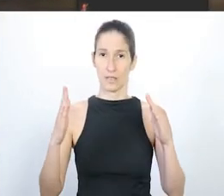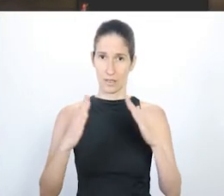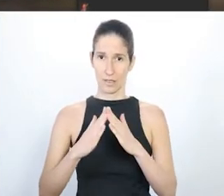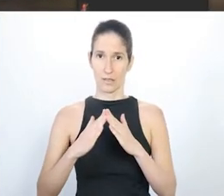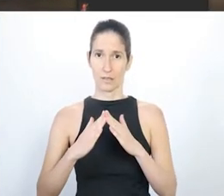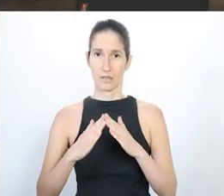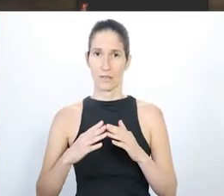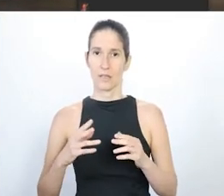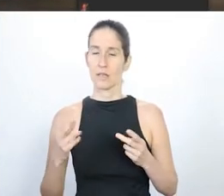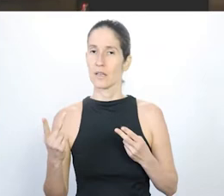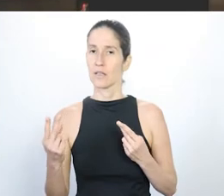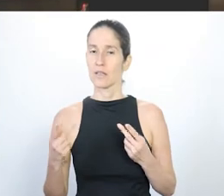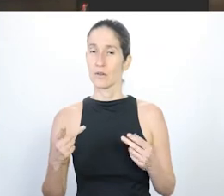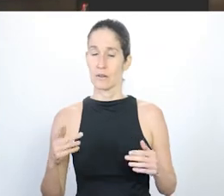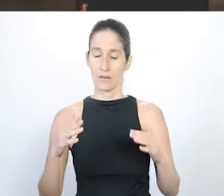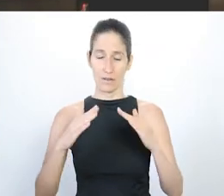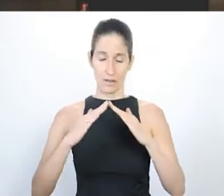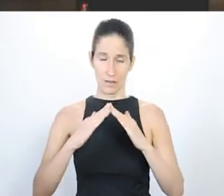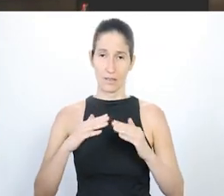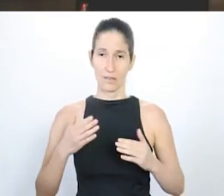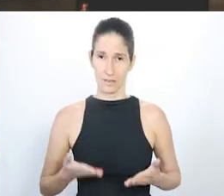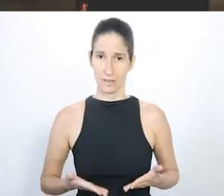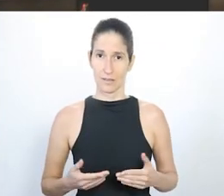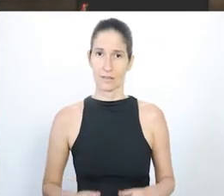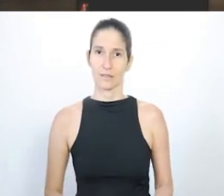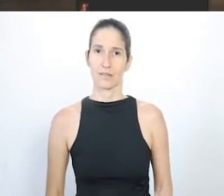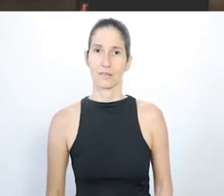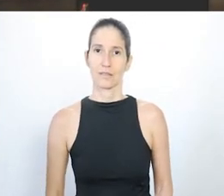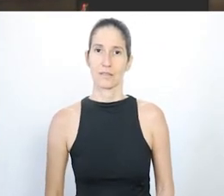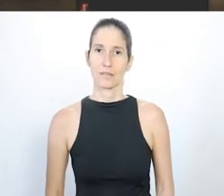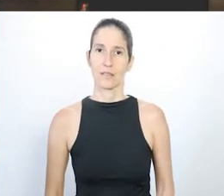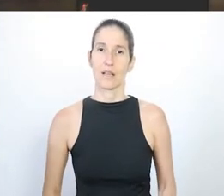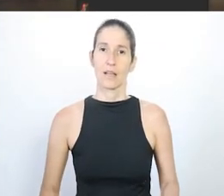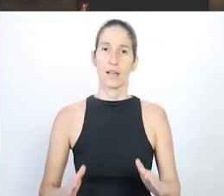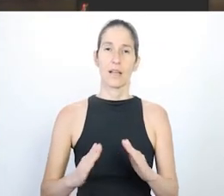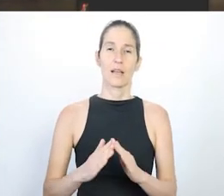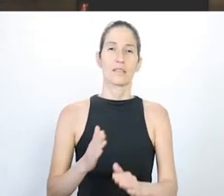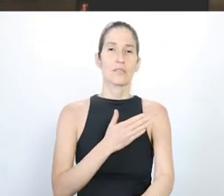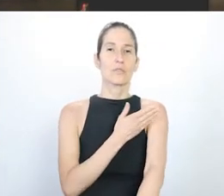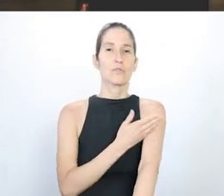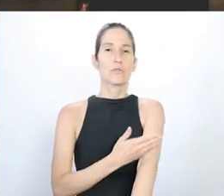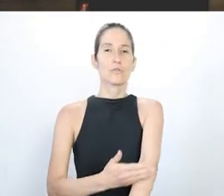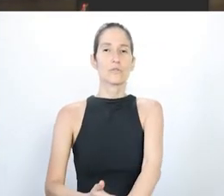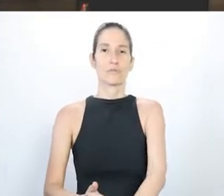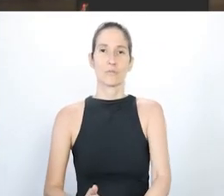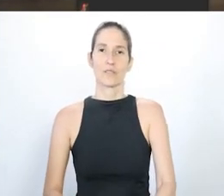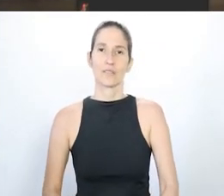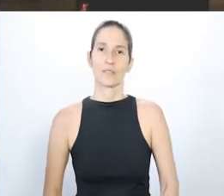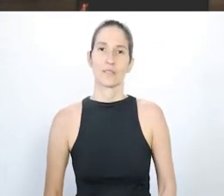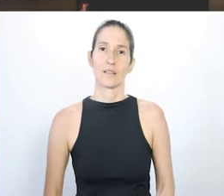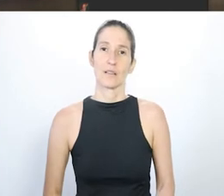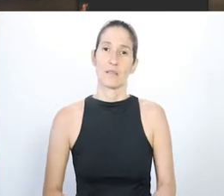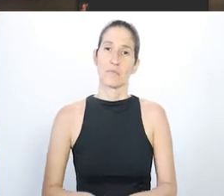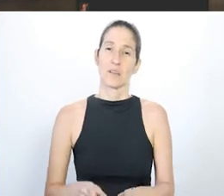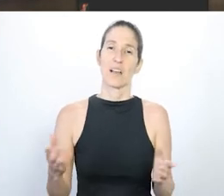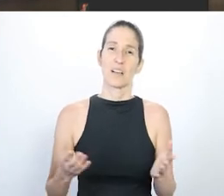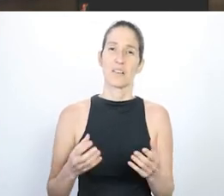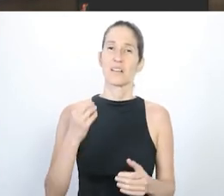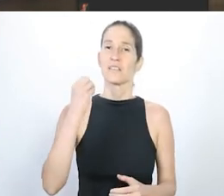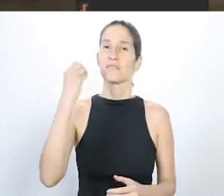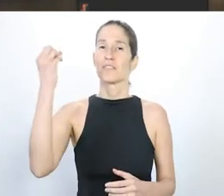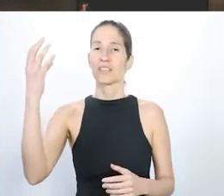estou, é uma casa que eu já tenho costume, mas este mundão que eu estou visitando agora através da internet é estranho,